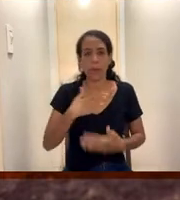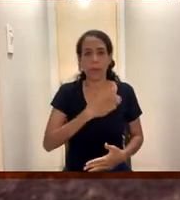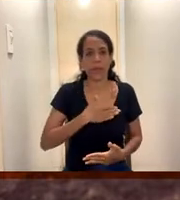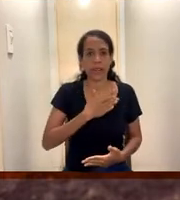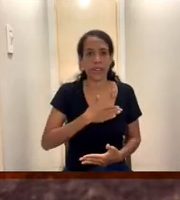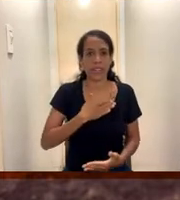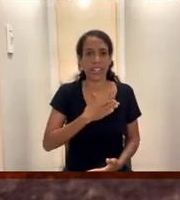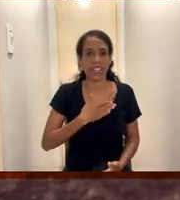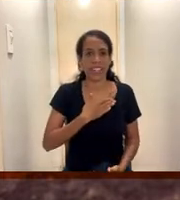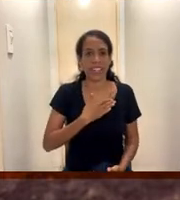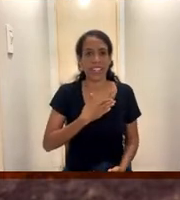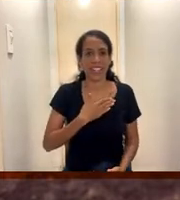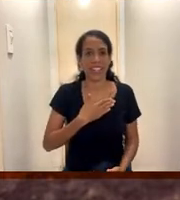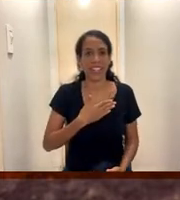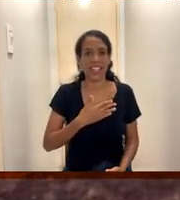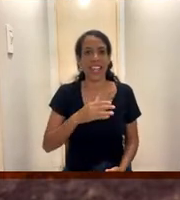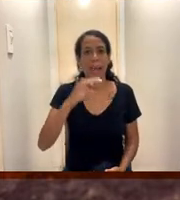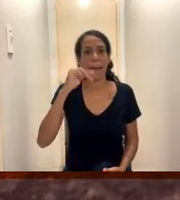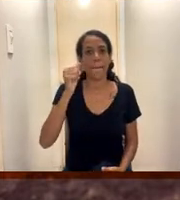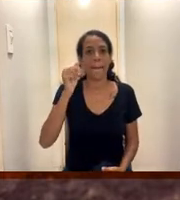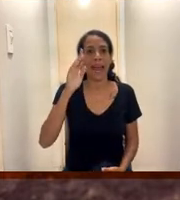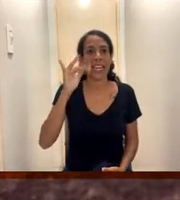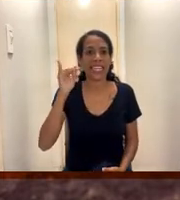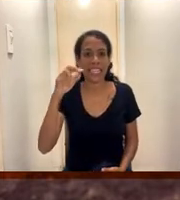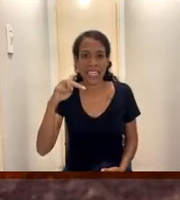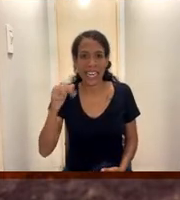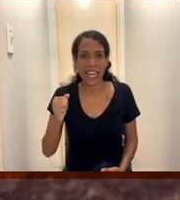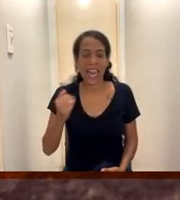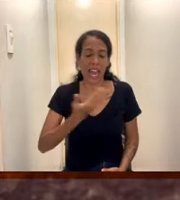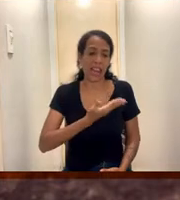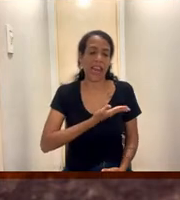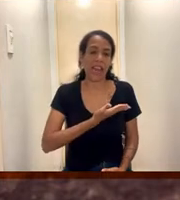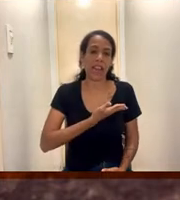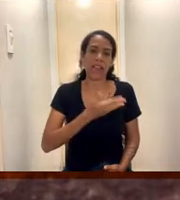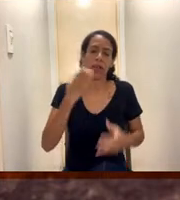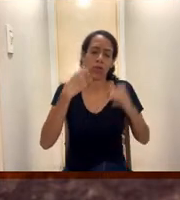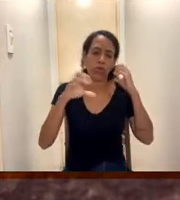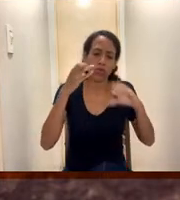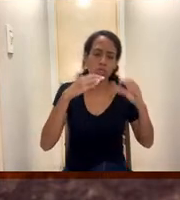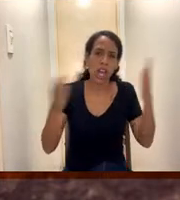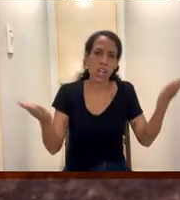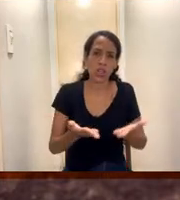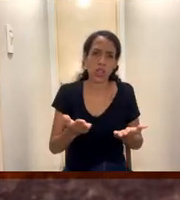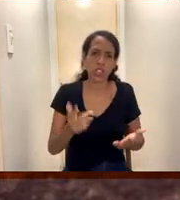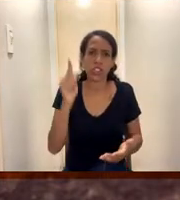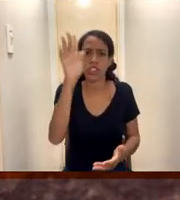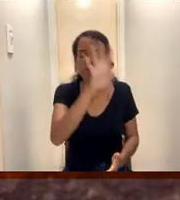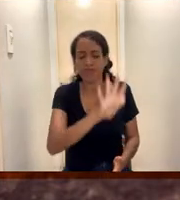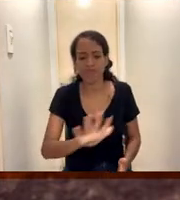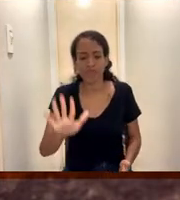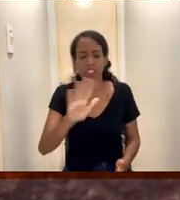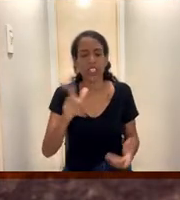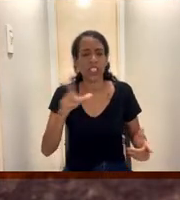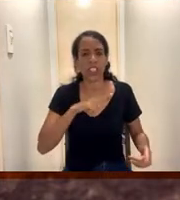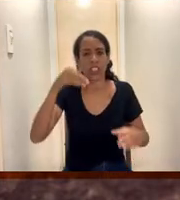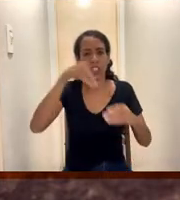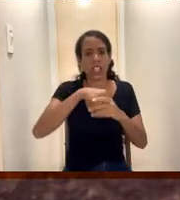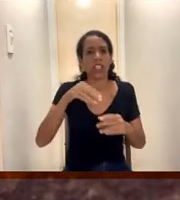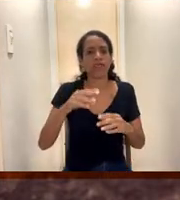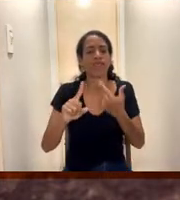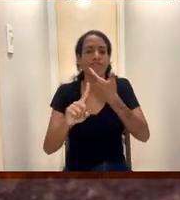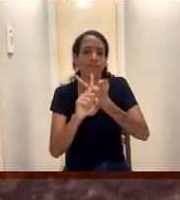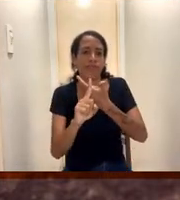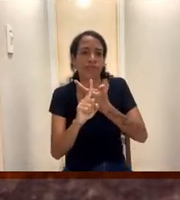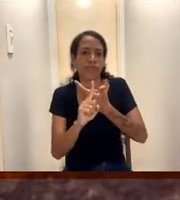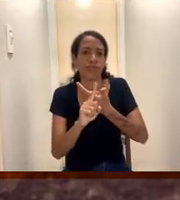minha querida companheira de plenário, conselheira dessa atual gestão do Conselho Federal de Psicologia,